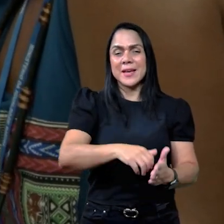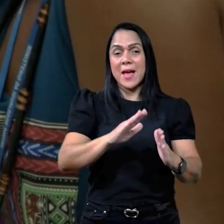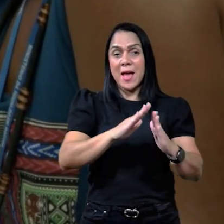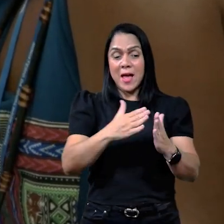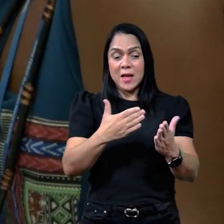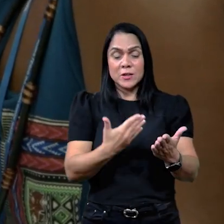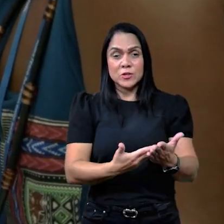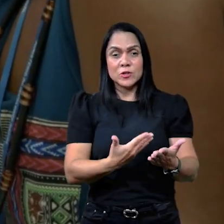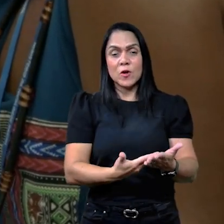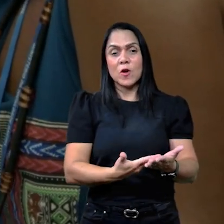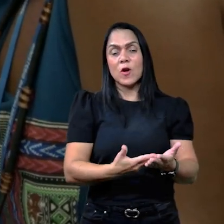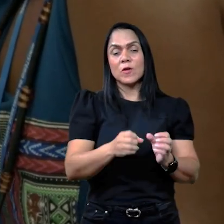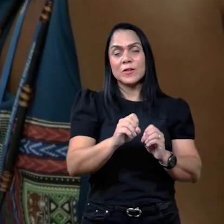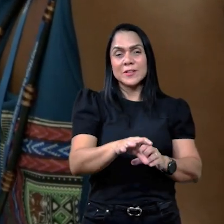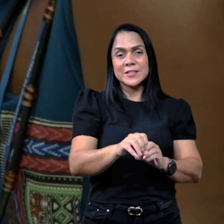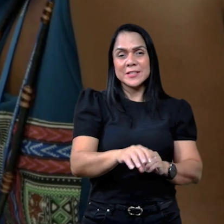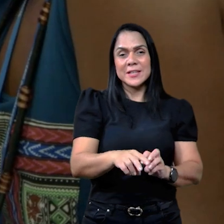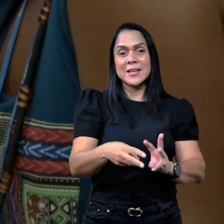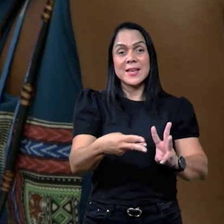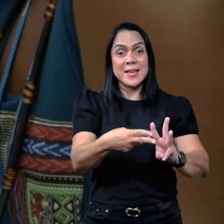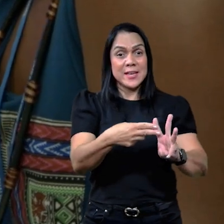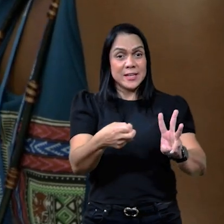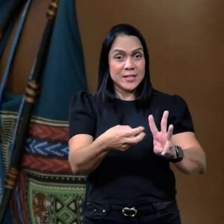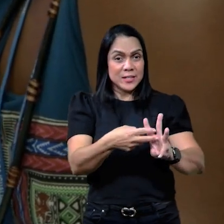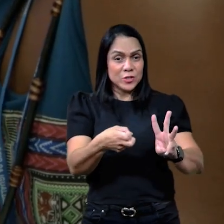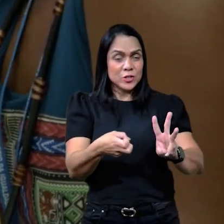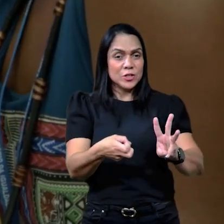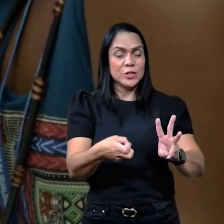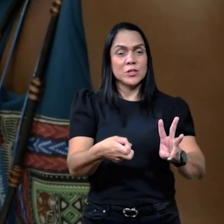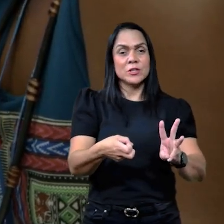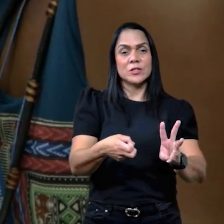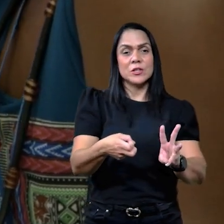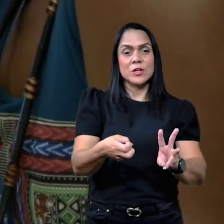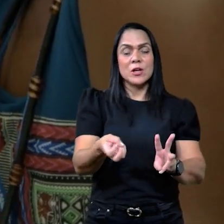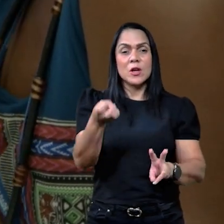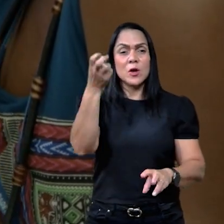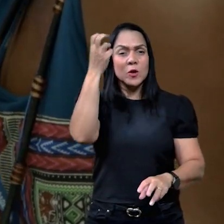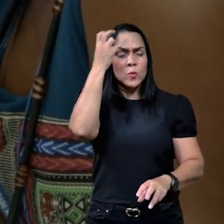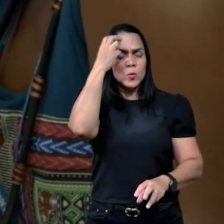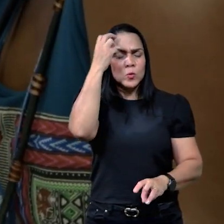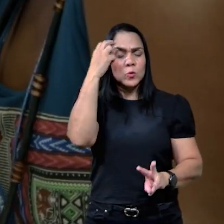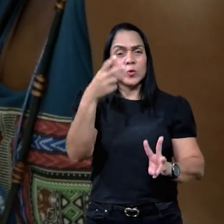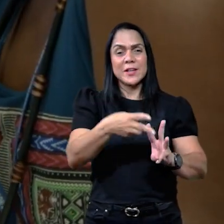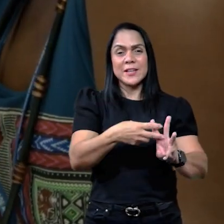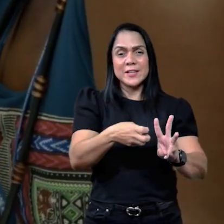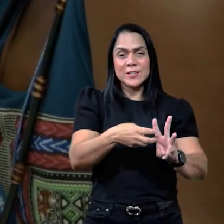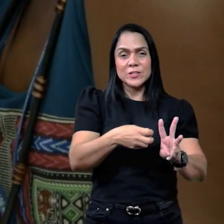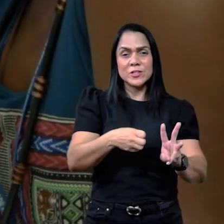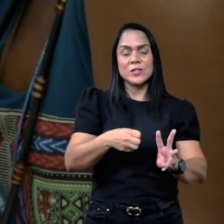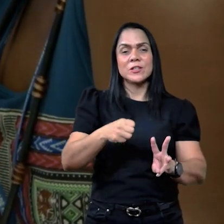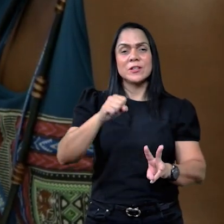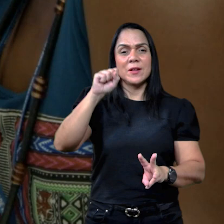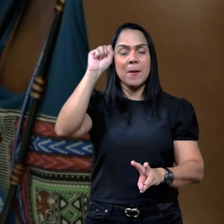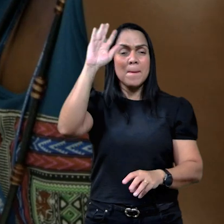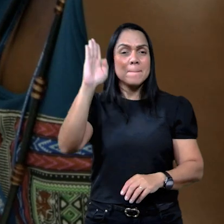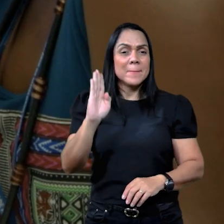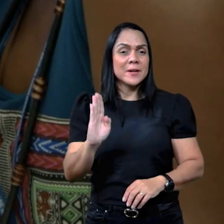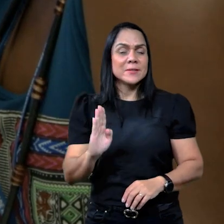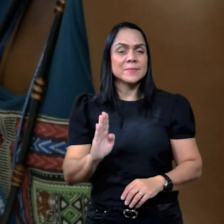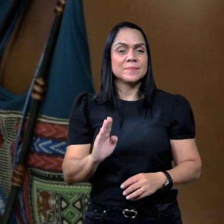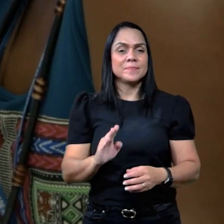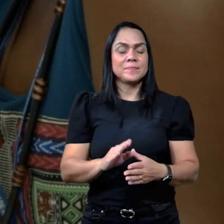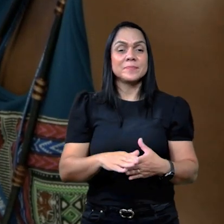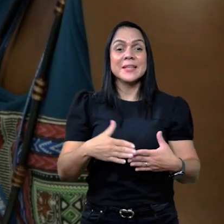né, um ensino indígena e cultural, de cultura afro-brasileira. A educação